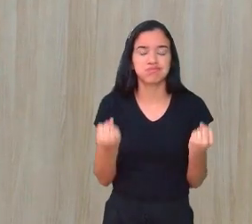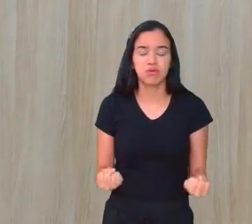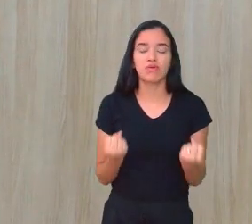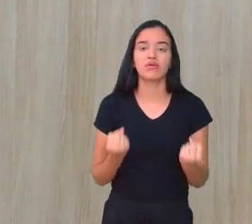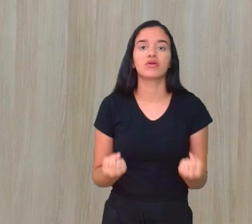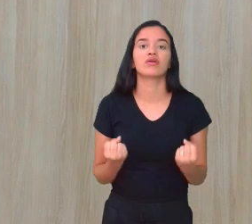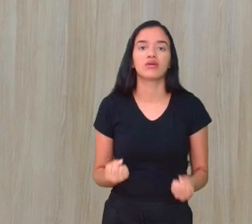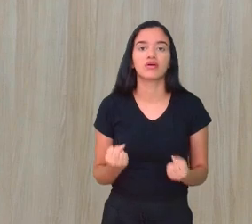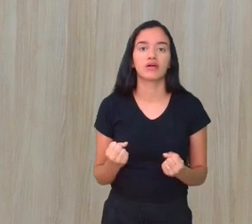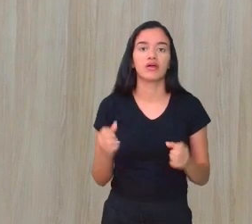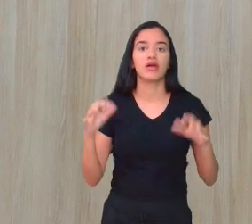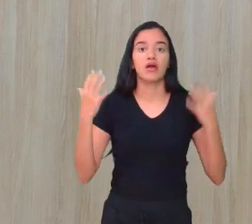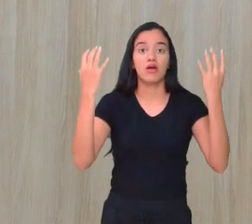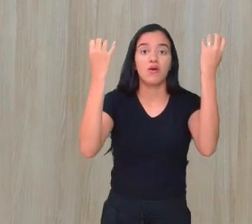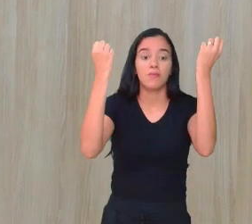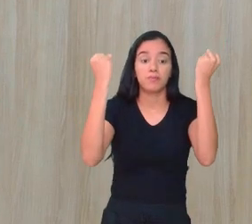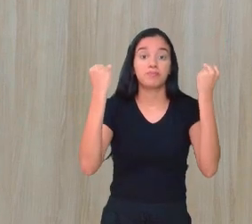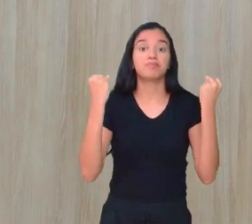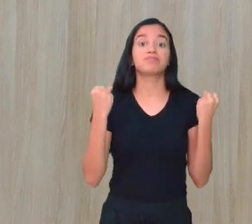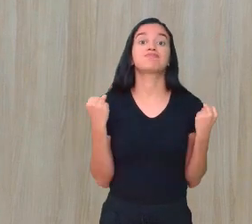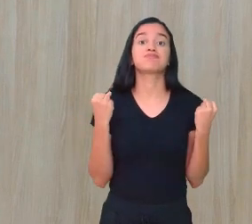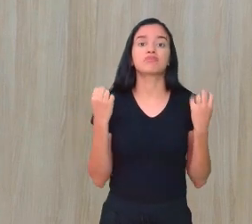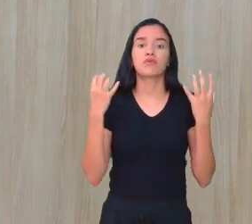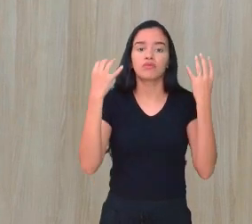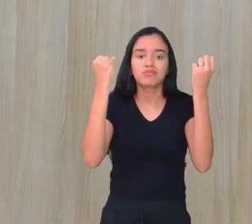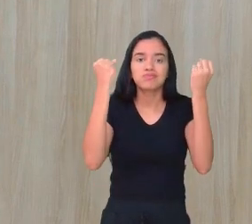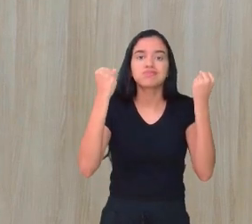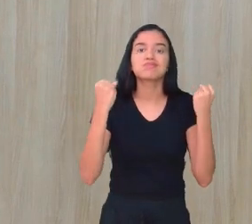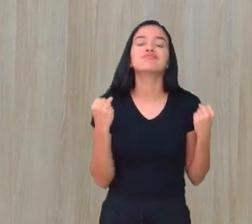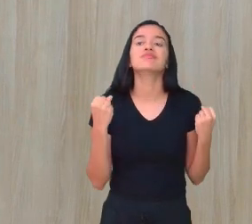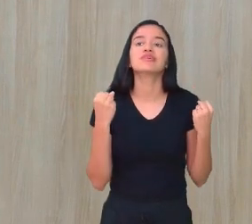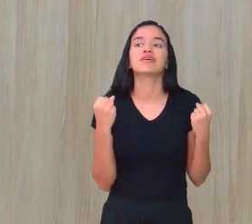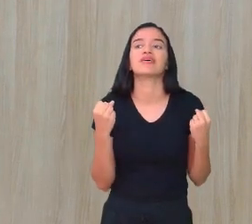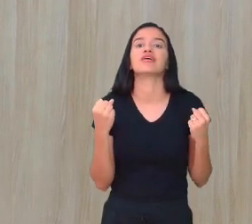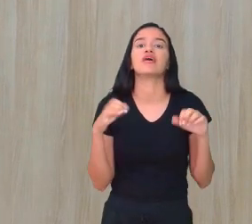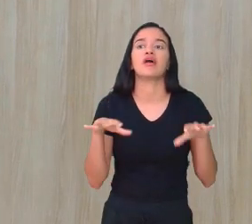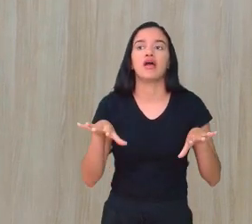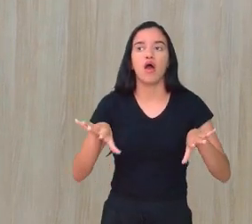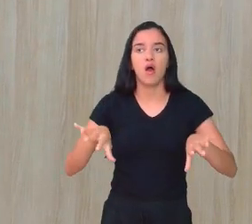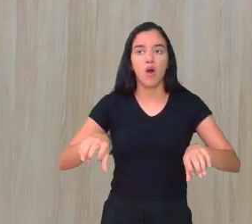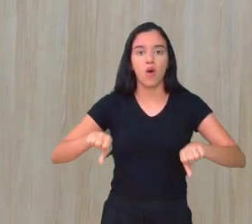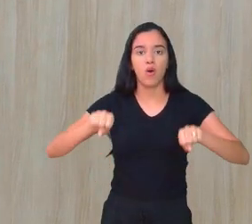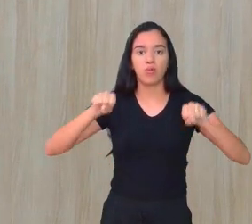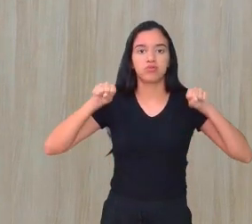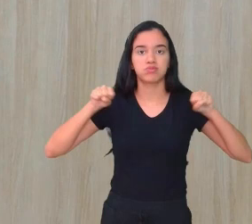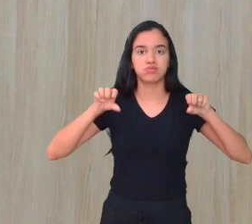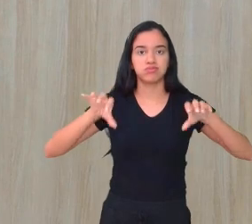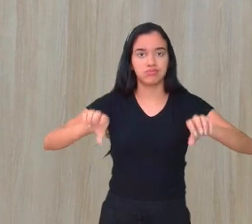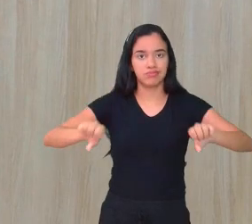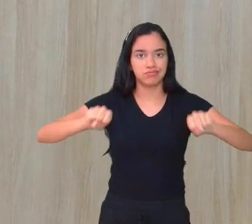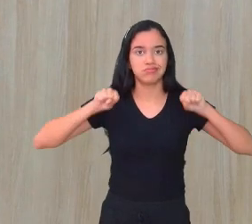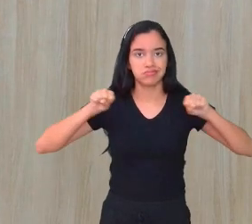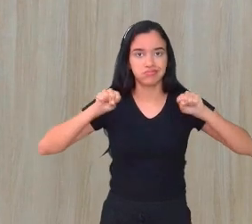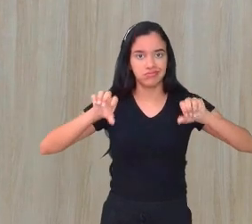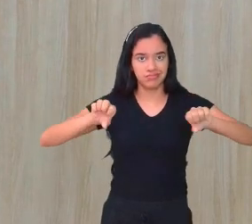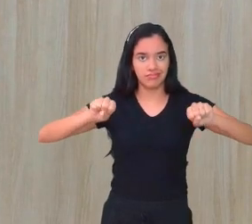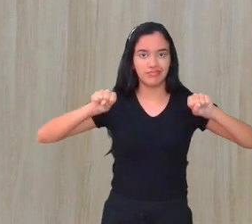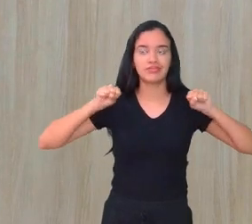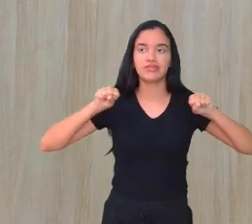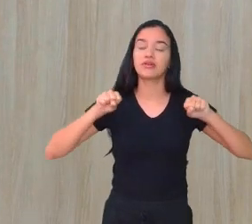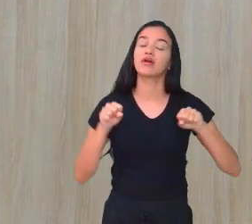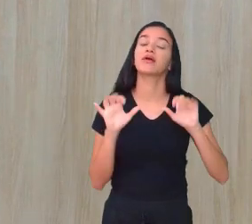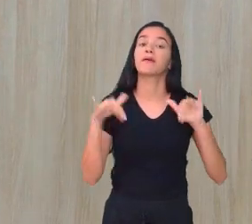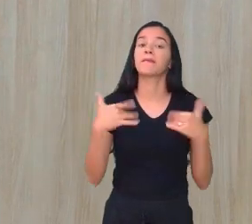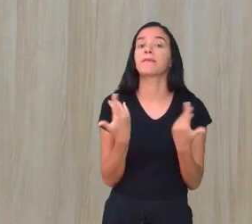eu estou lá no alto, né? E eu preciso fazer um rolamento. Eu preciso apoiar lá, segurar a força do meu corpo